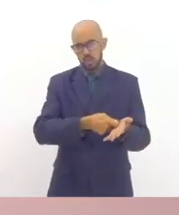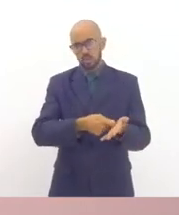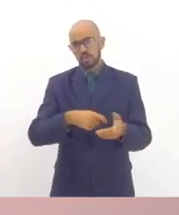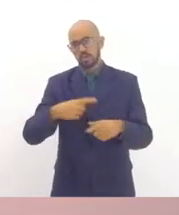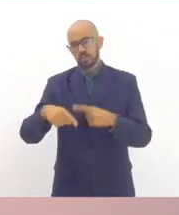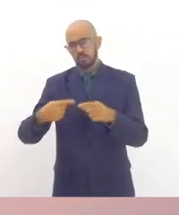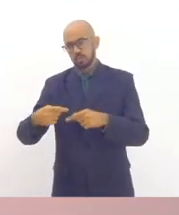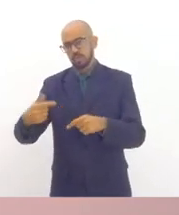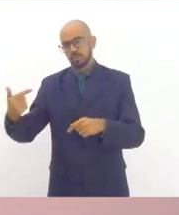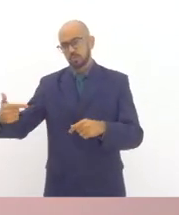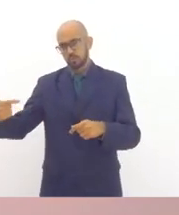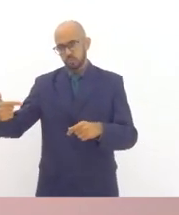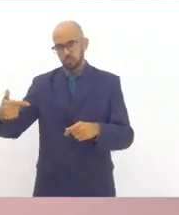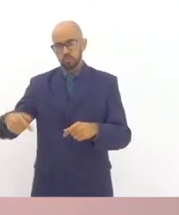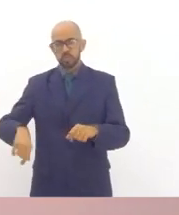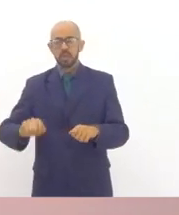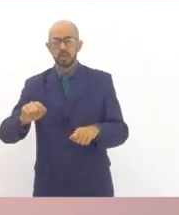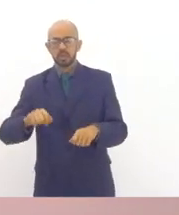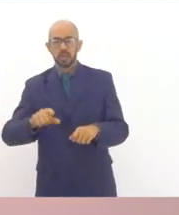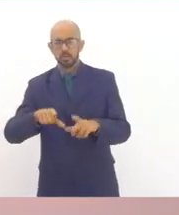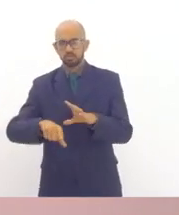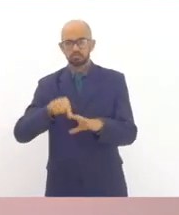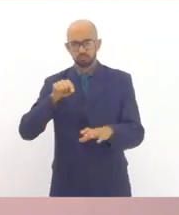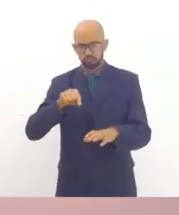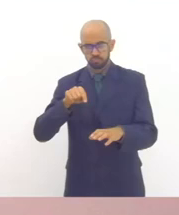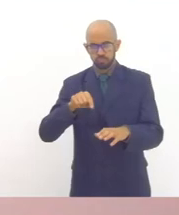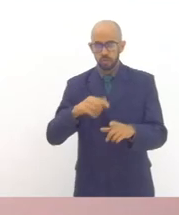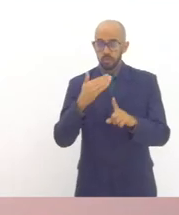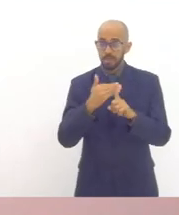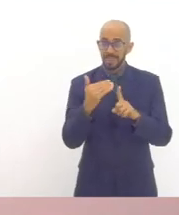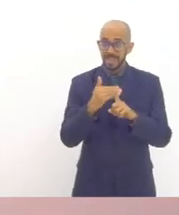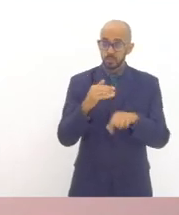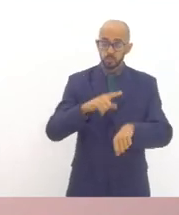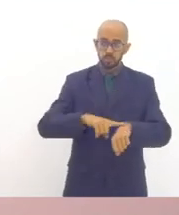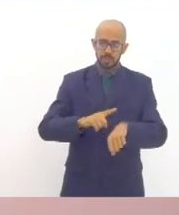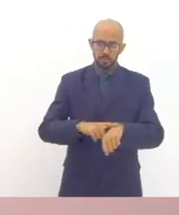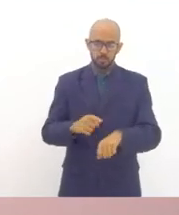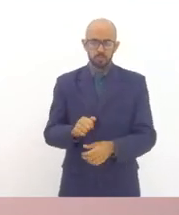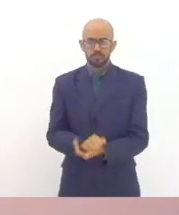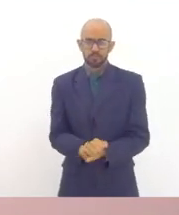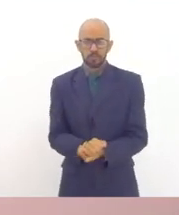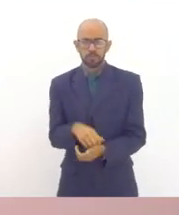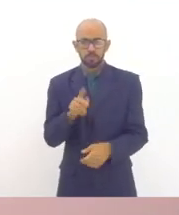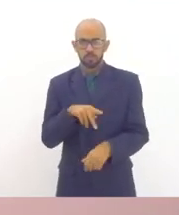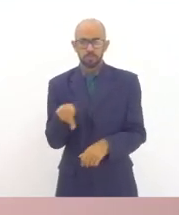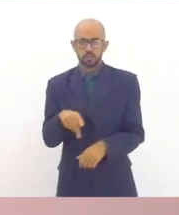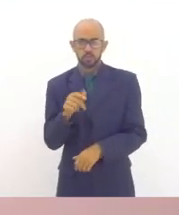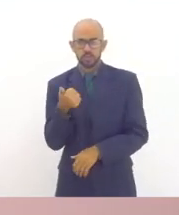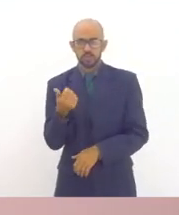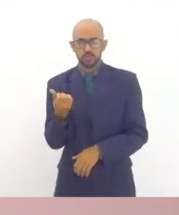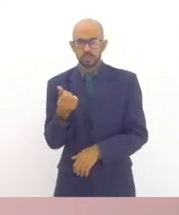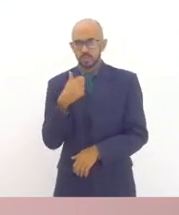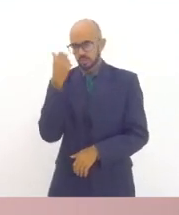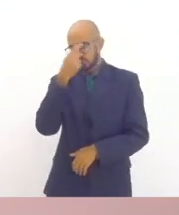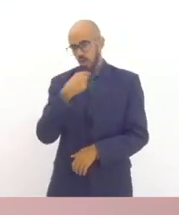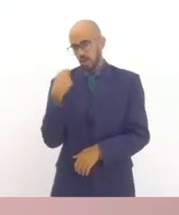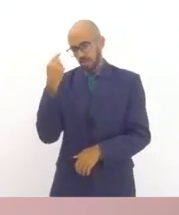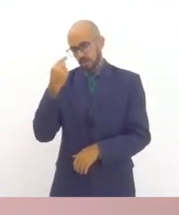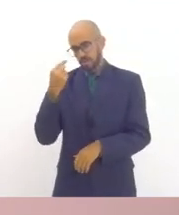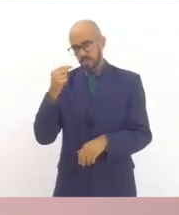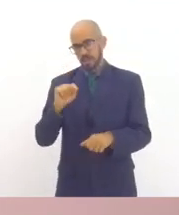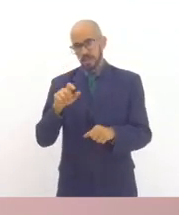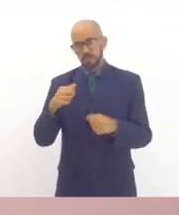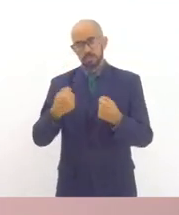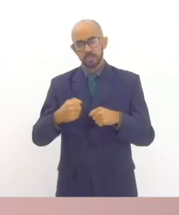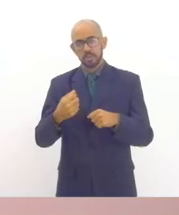como optativa com 1 tempo. Aí o professor, 16 horas, pega 12